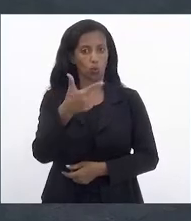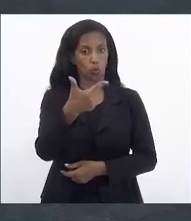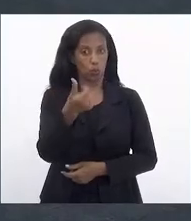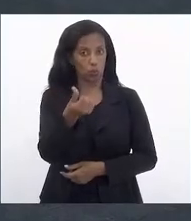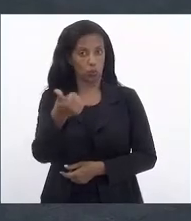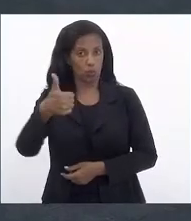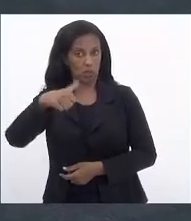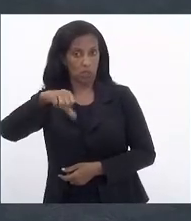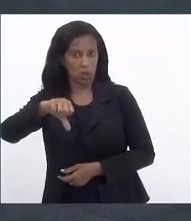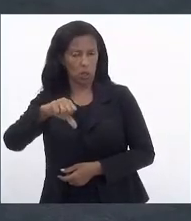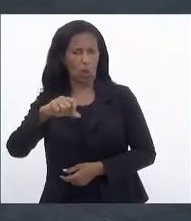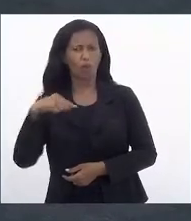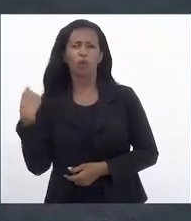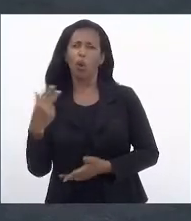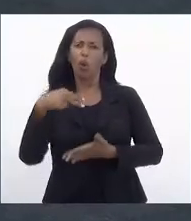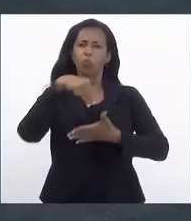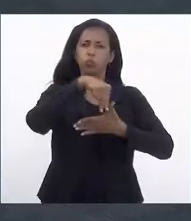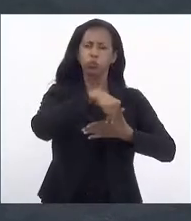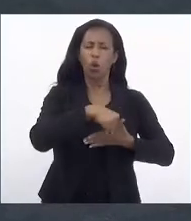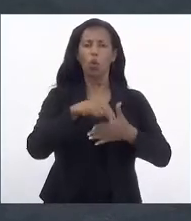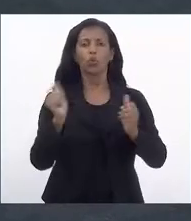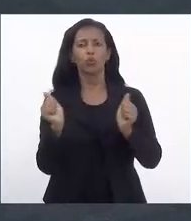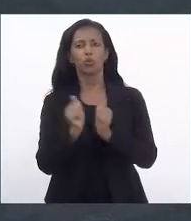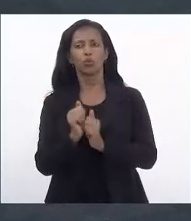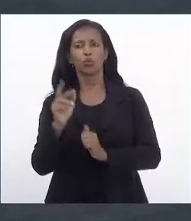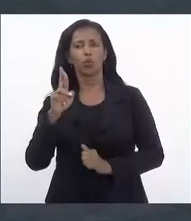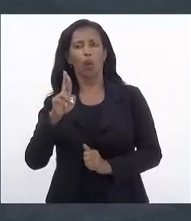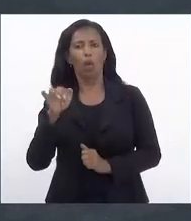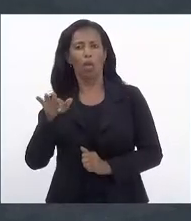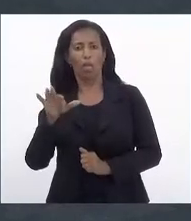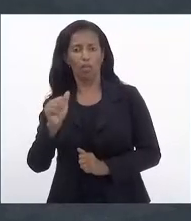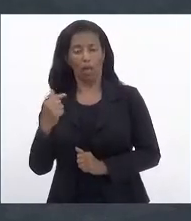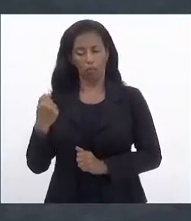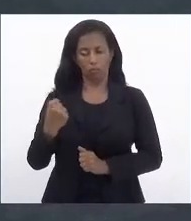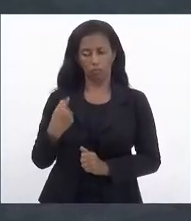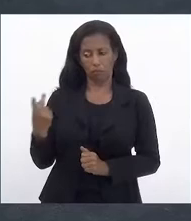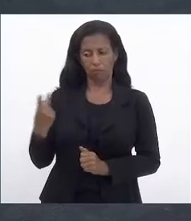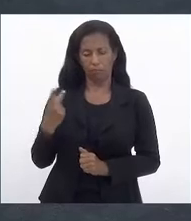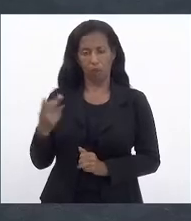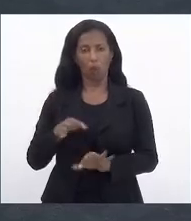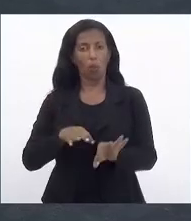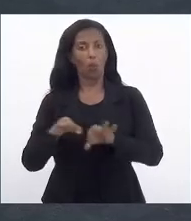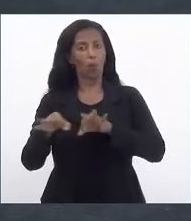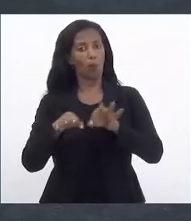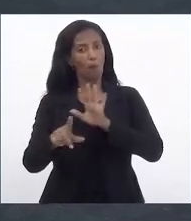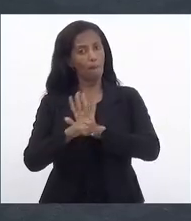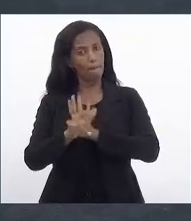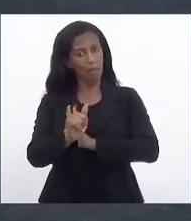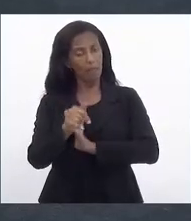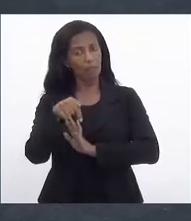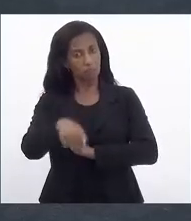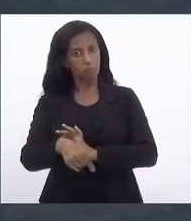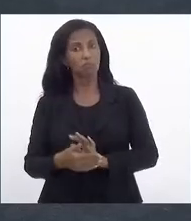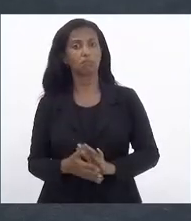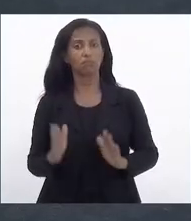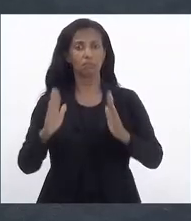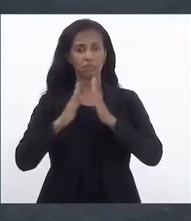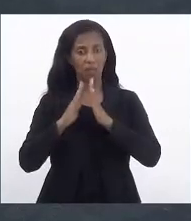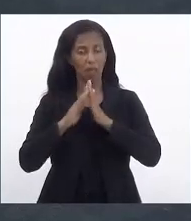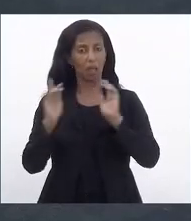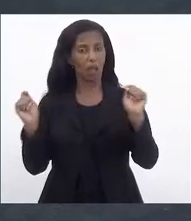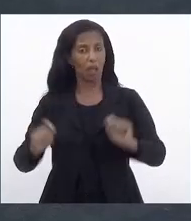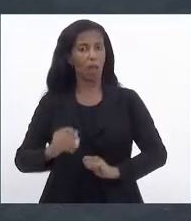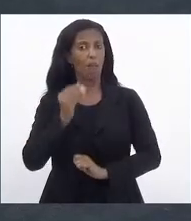nós protocolamos eu e o deputado Renato Zaca nós protocolamos um projeto de lei nessa casa para nós